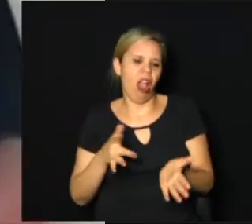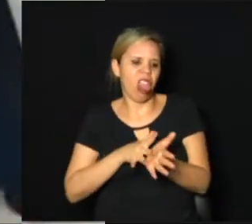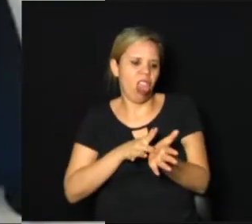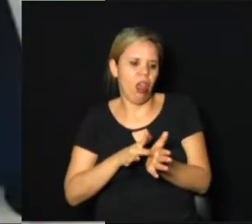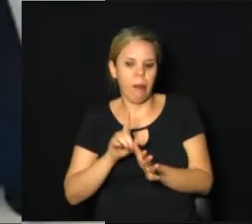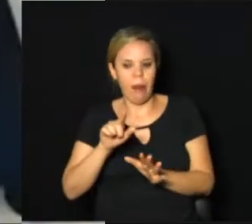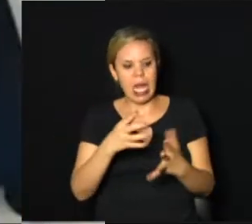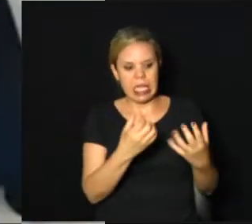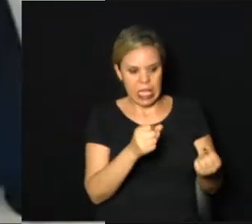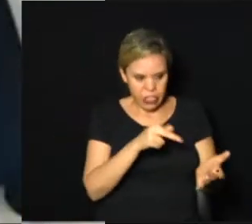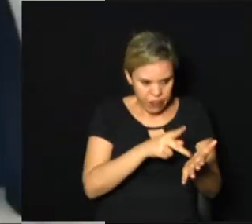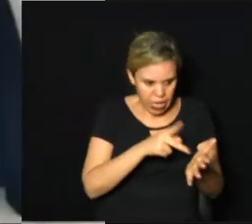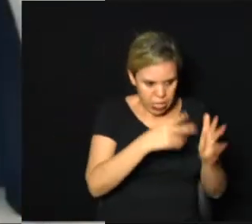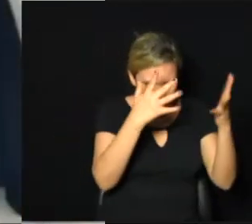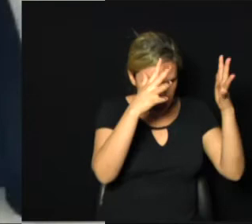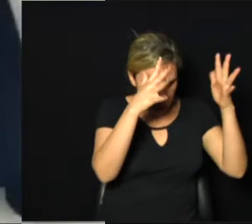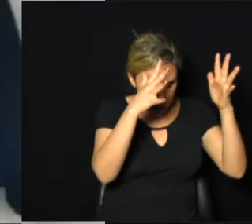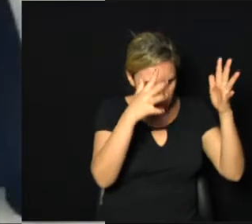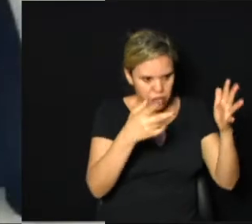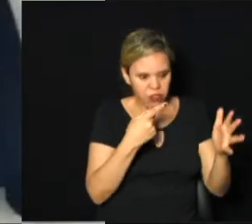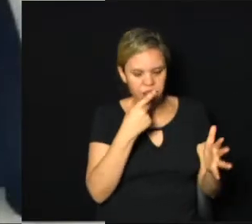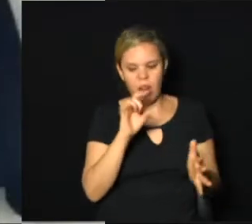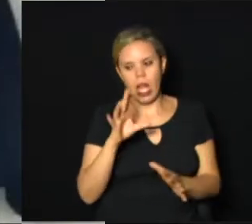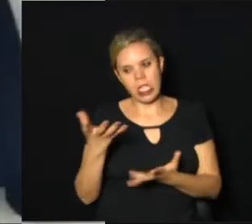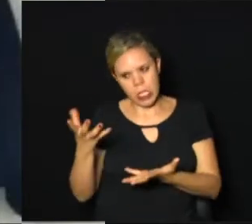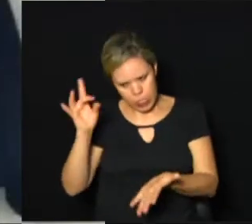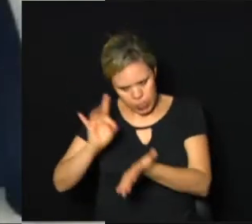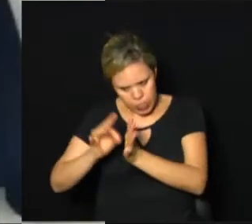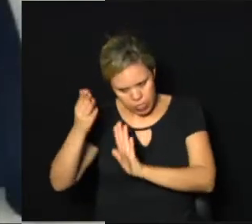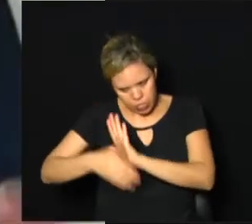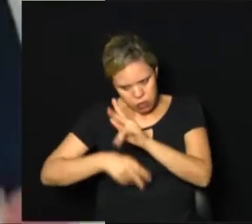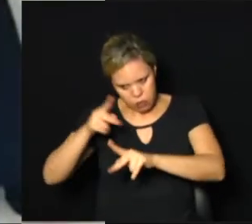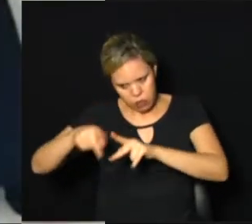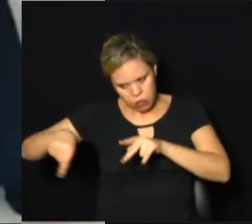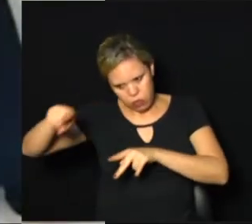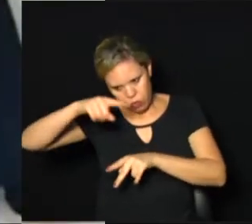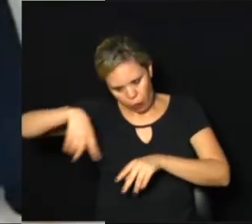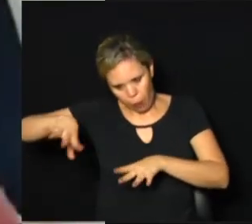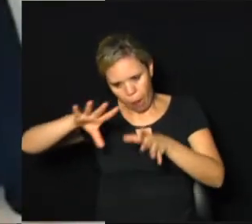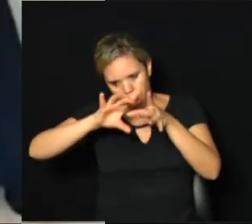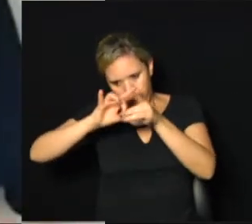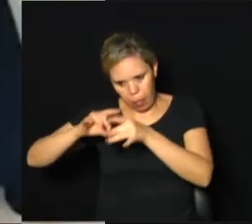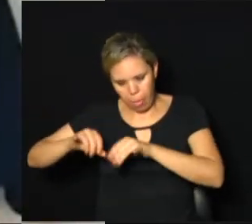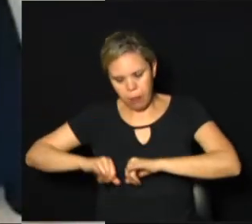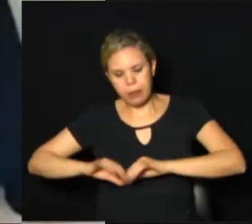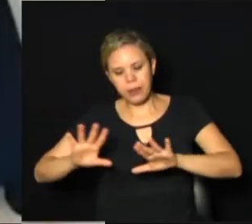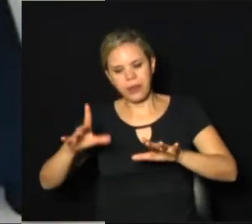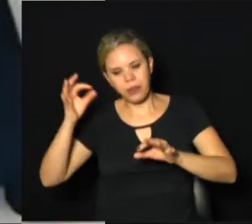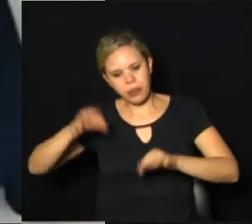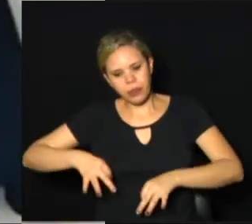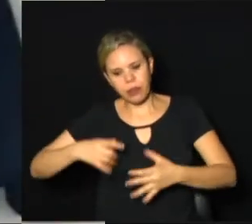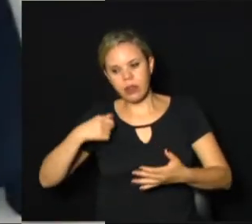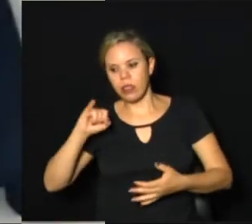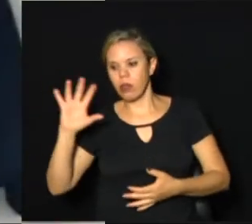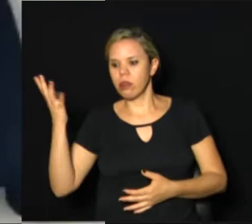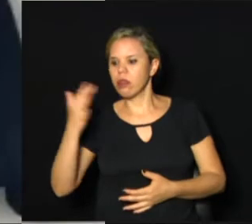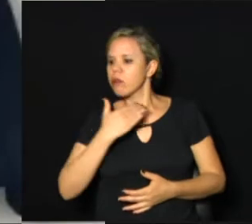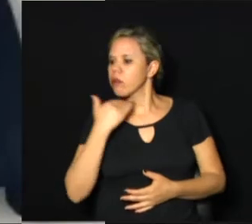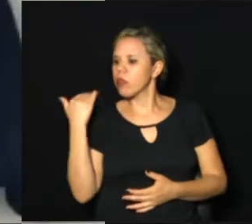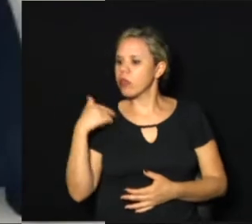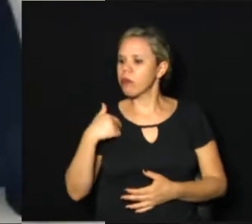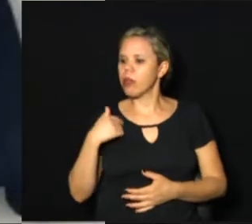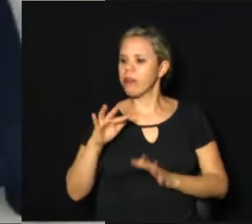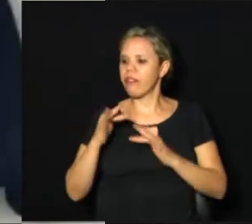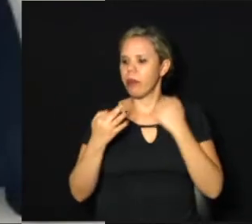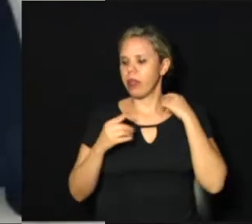uma coisa, falar parabéns, palmas, mas a gente quer que as pessoas, quando estão nesse contexto, tenham pelo menos a certeza de falar, olha, se eu morrer, pelo menos a